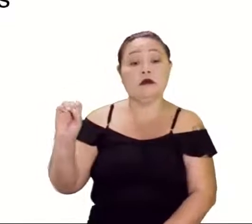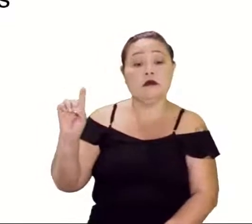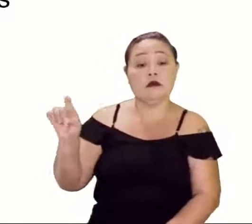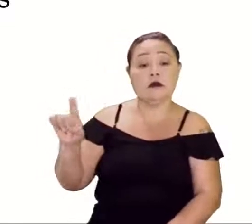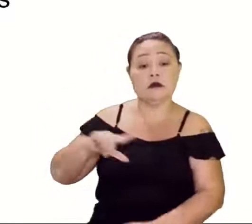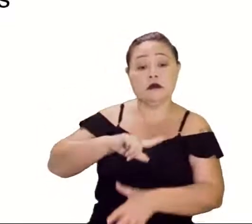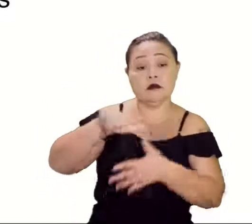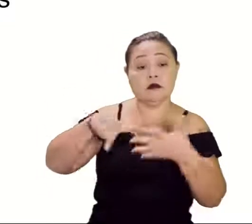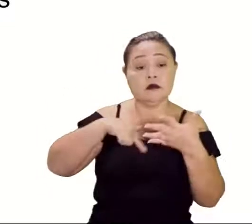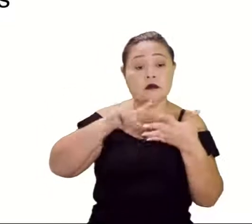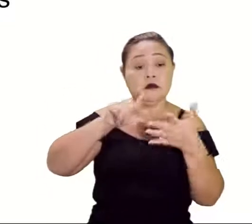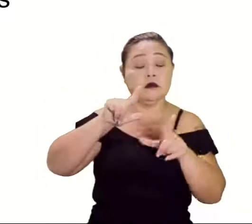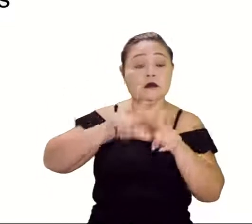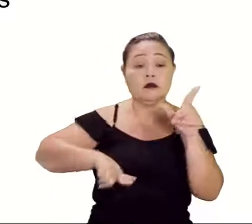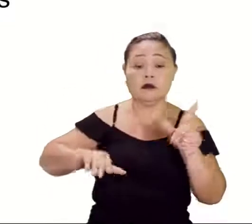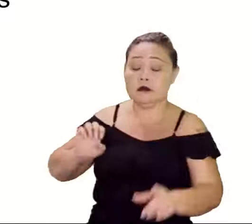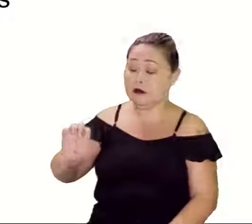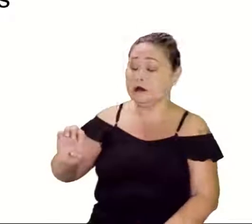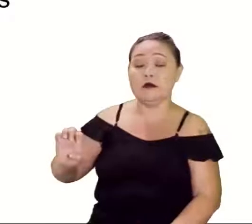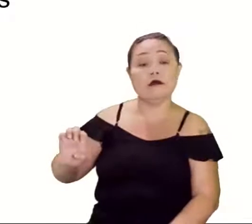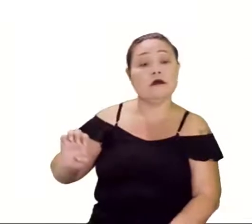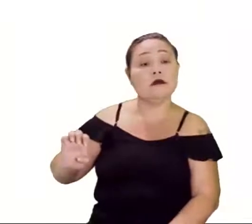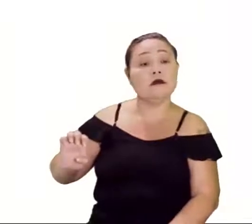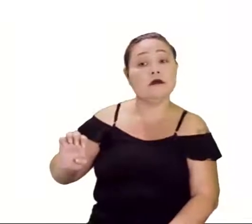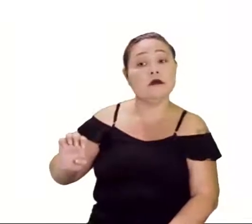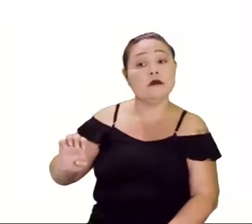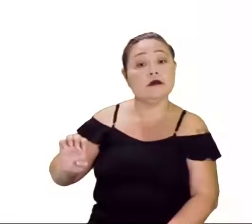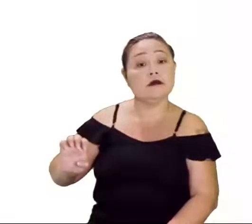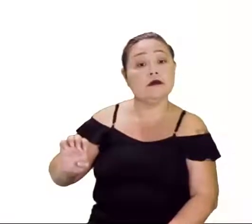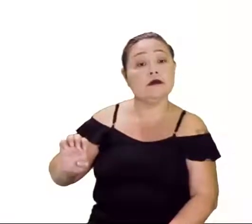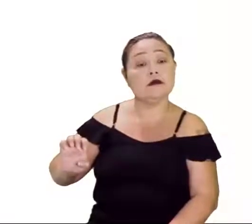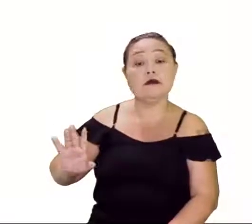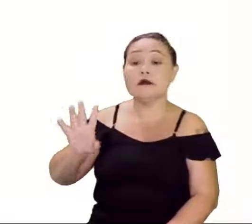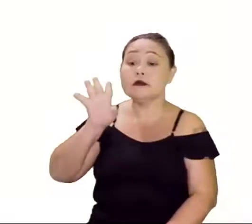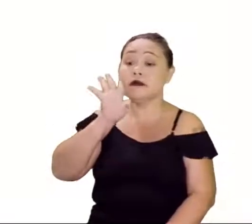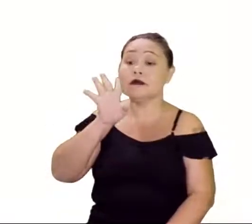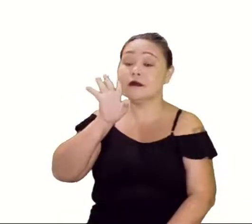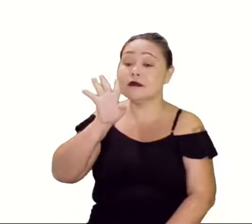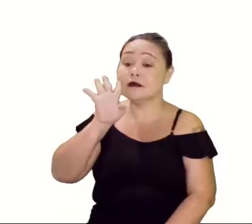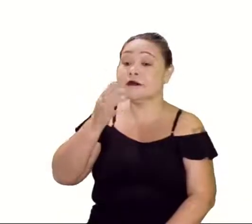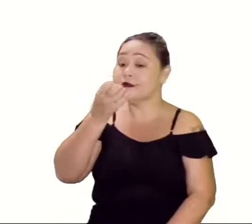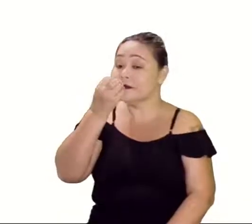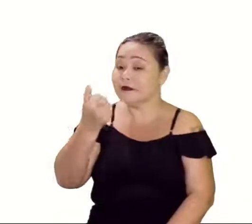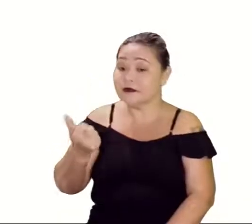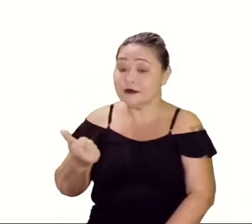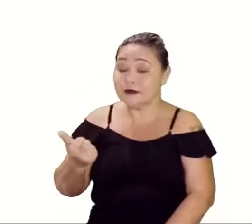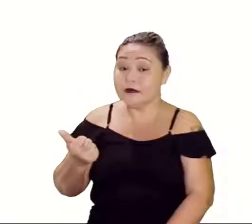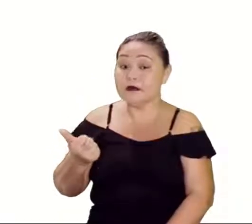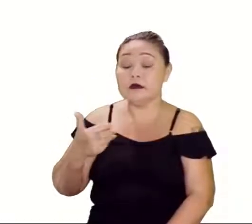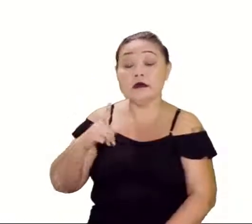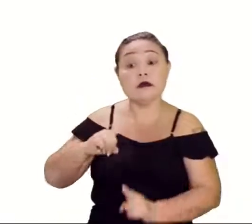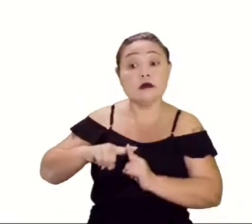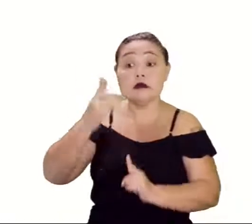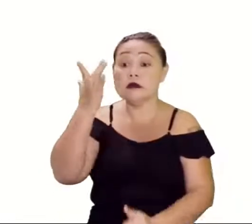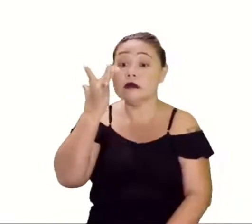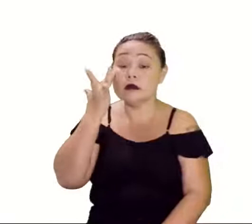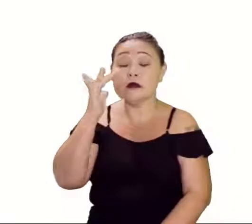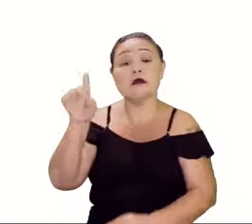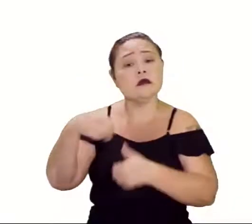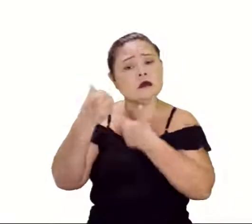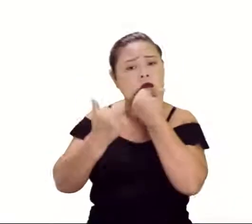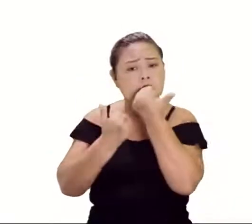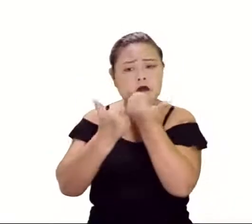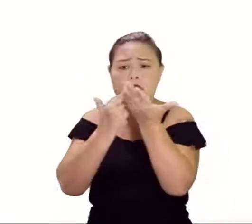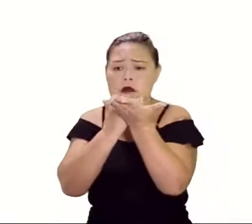5.600. Alternativa, letra E. E. Legal, né? Muito bom. Mas eu não sabia que podia